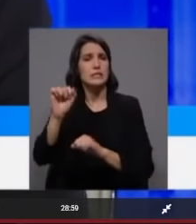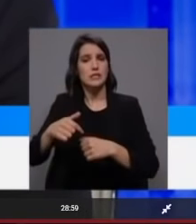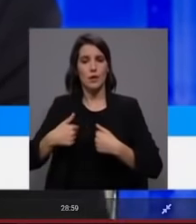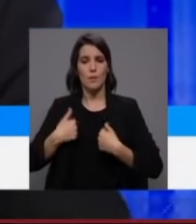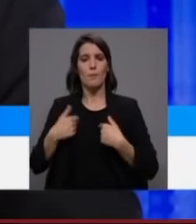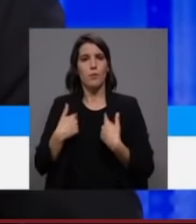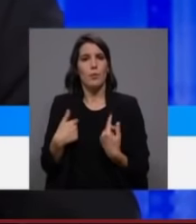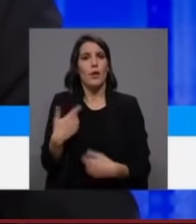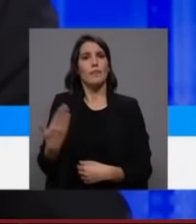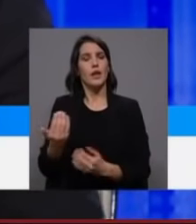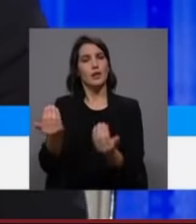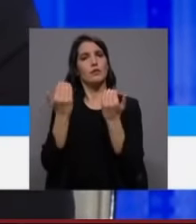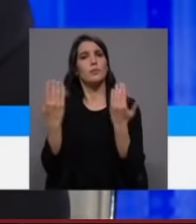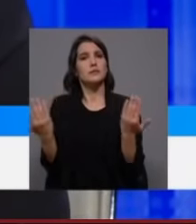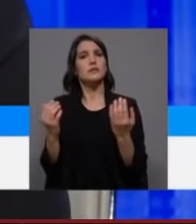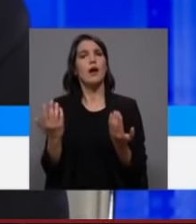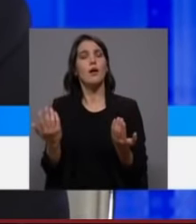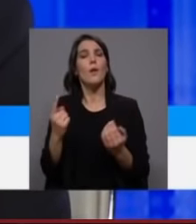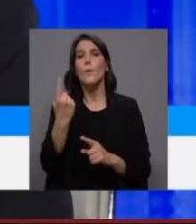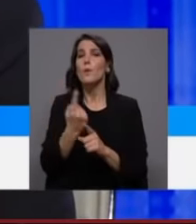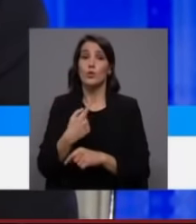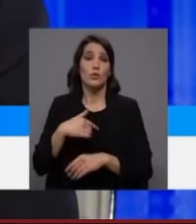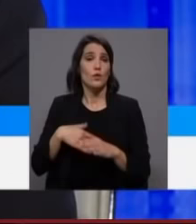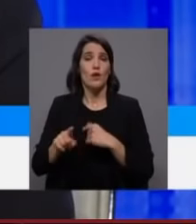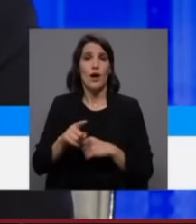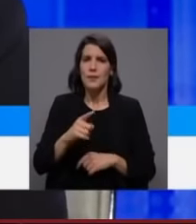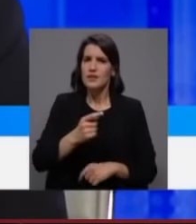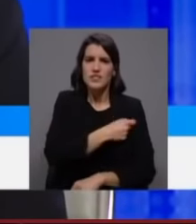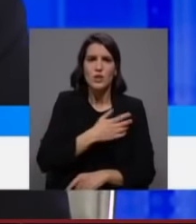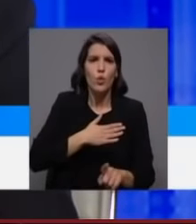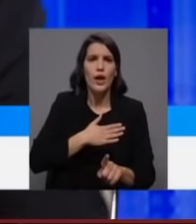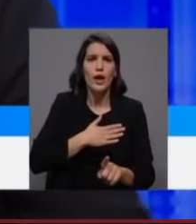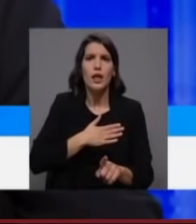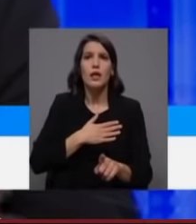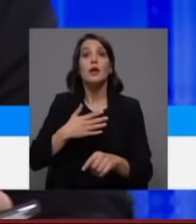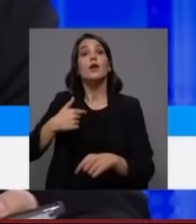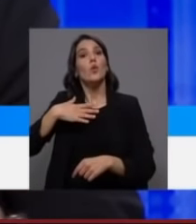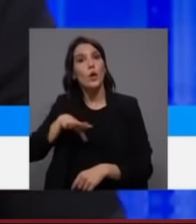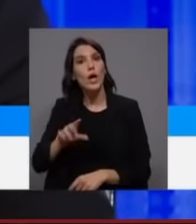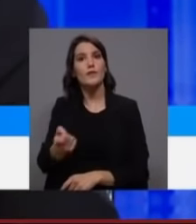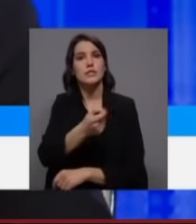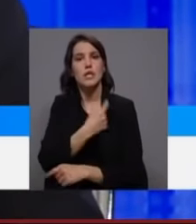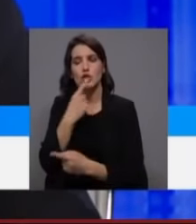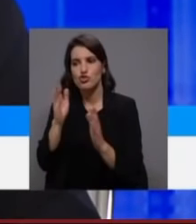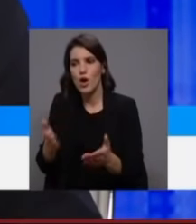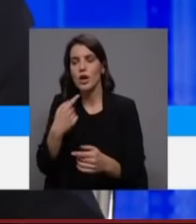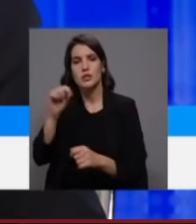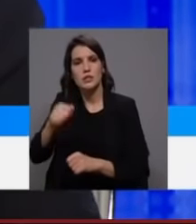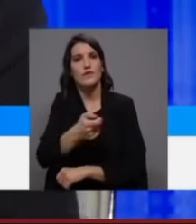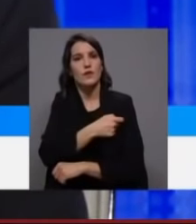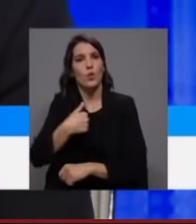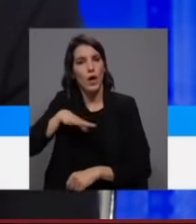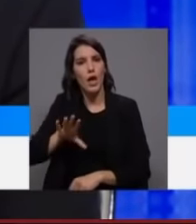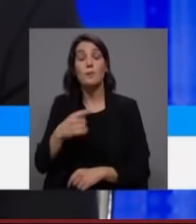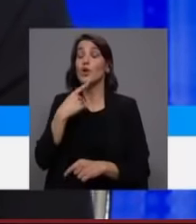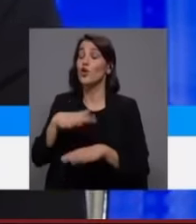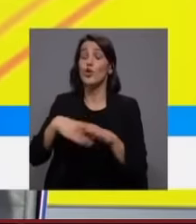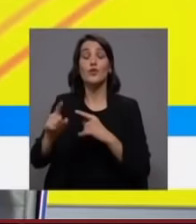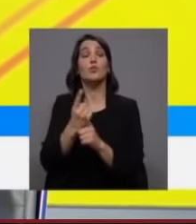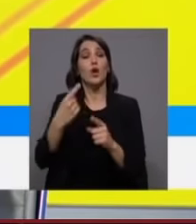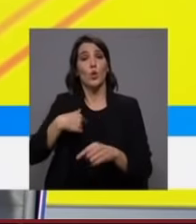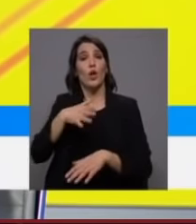cidadão tenho direito estar informado agora alguma coisa que eu não fazia não se dar bem na grandes assinar eu já disse isso que admitir agora alguma coisa eu largo eu era o